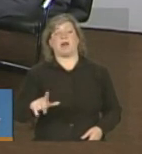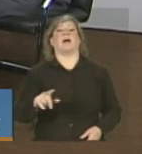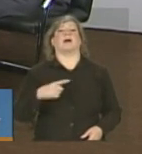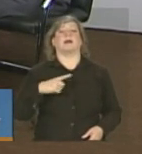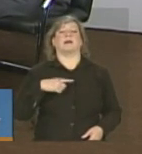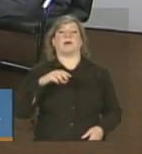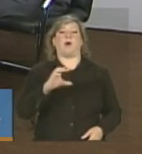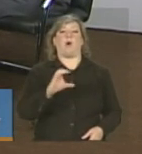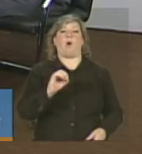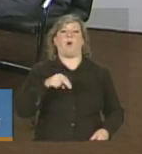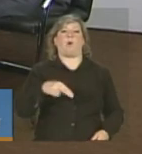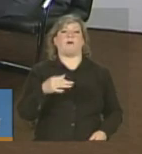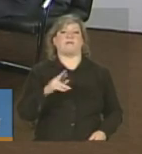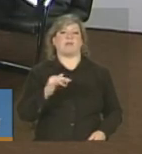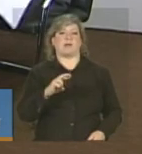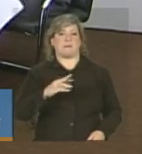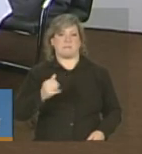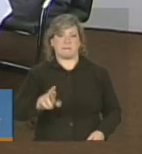de